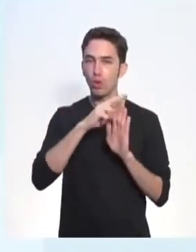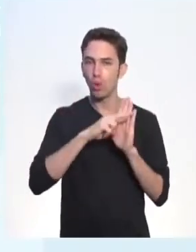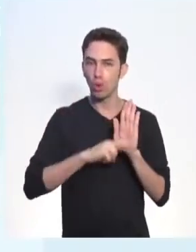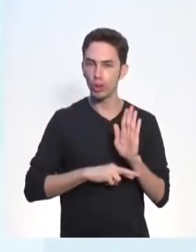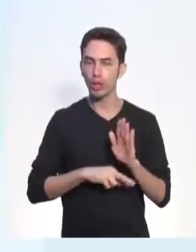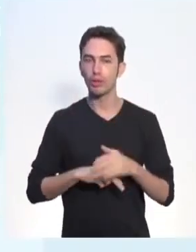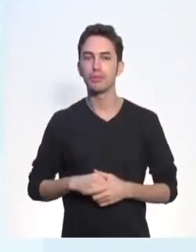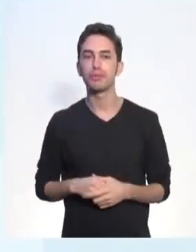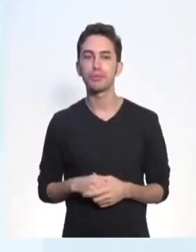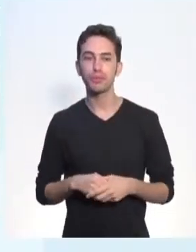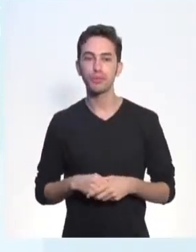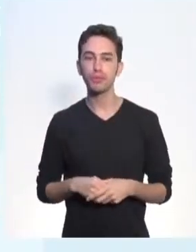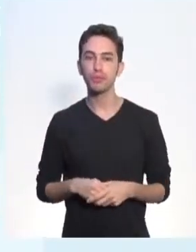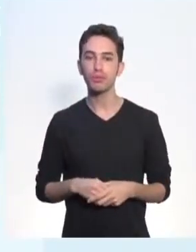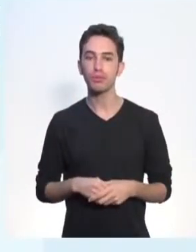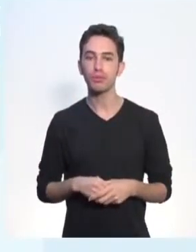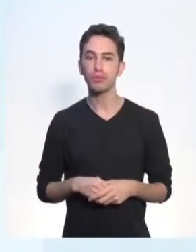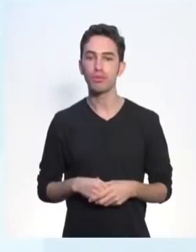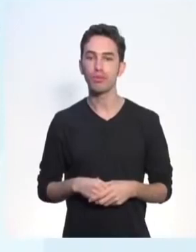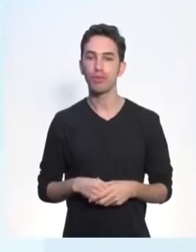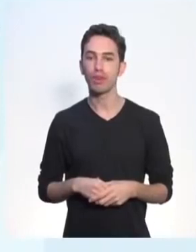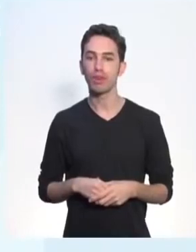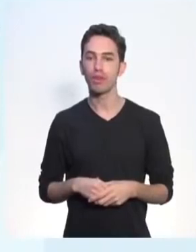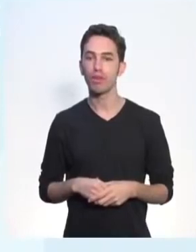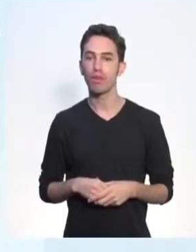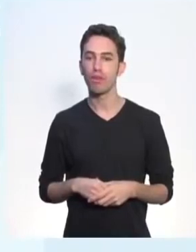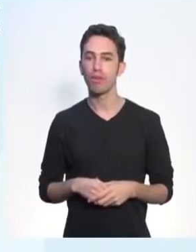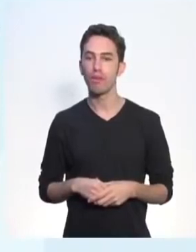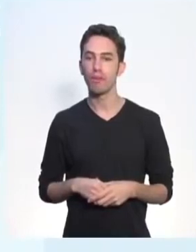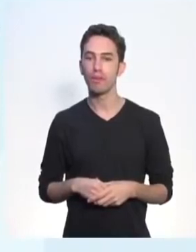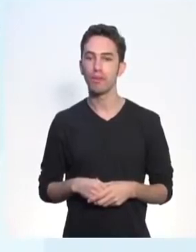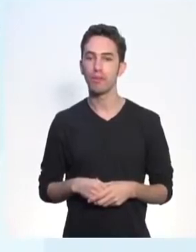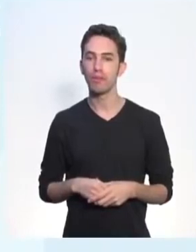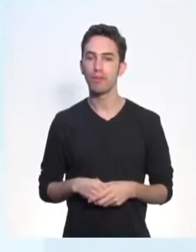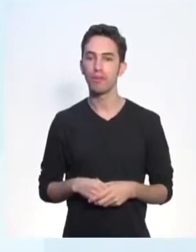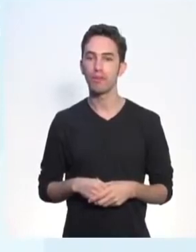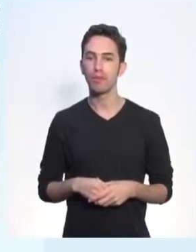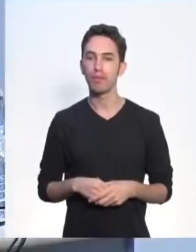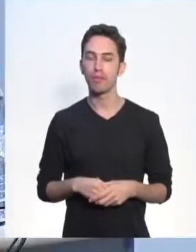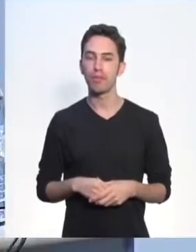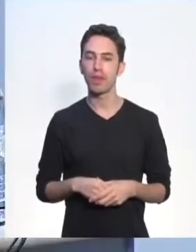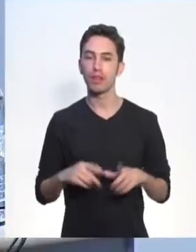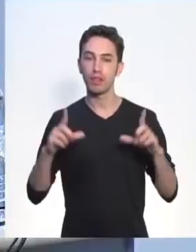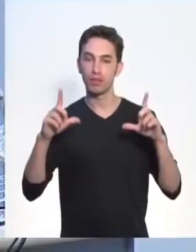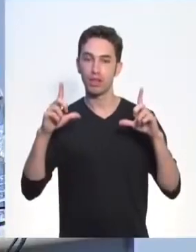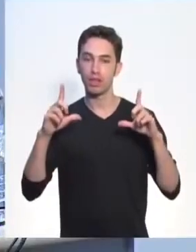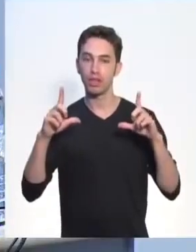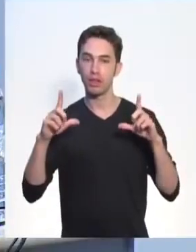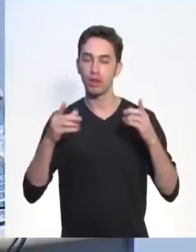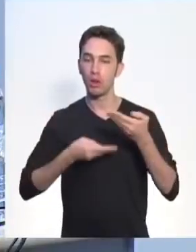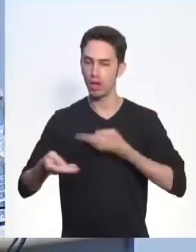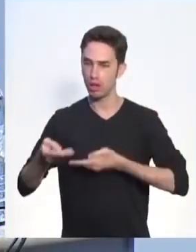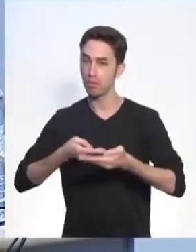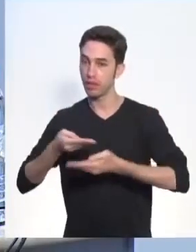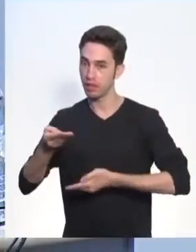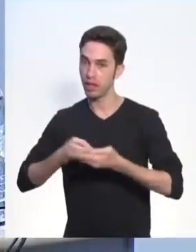Certo? Vamos lá. Eu vou colocar... A gente vai deixar numa